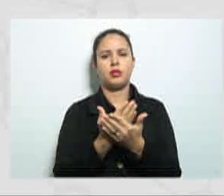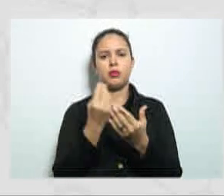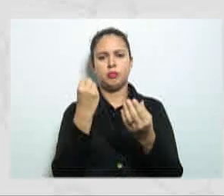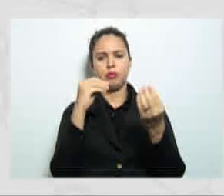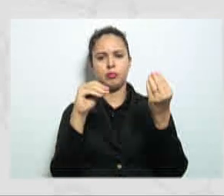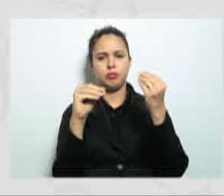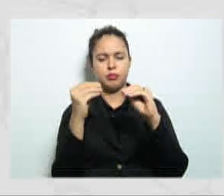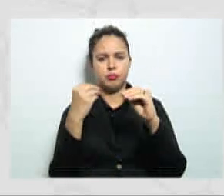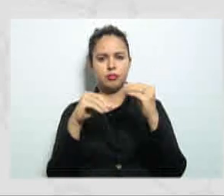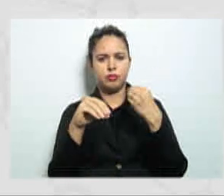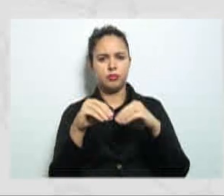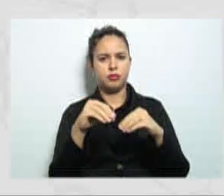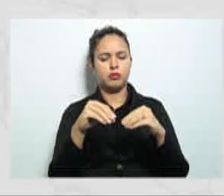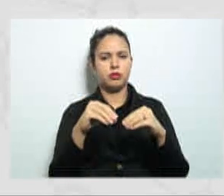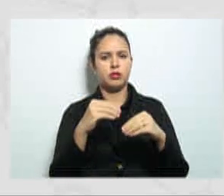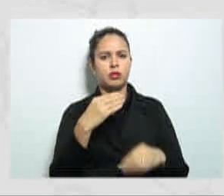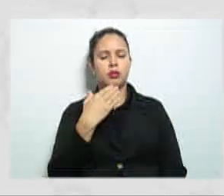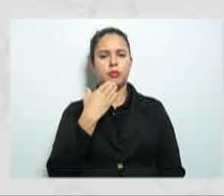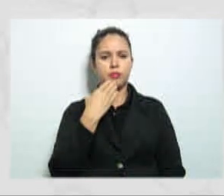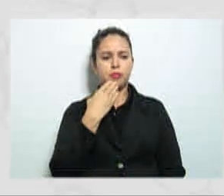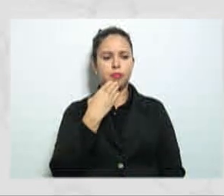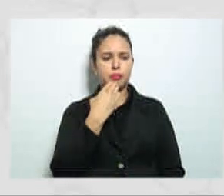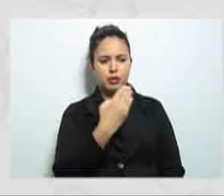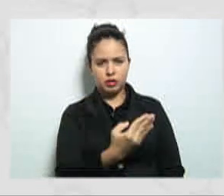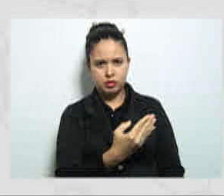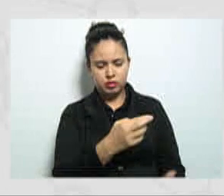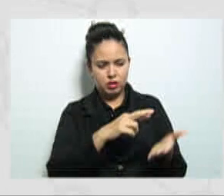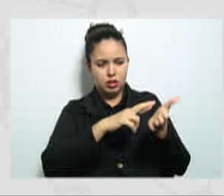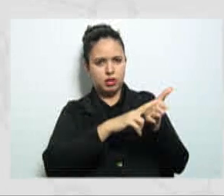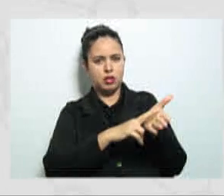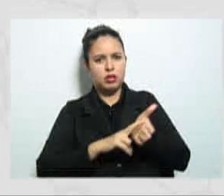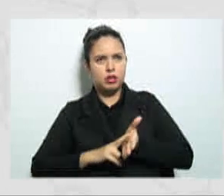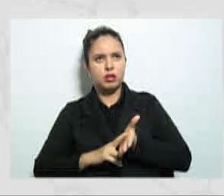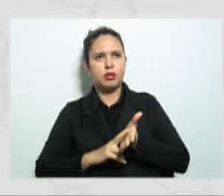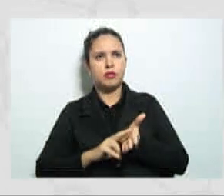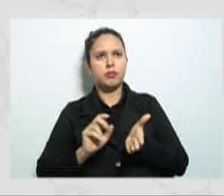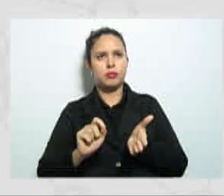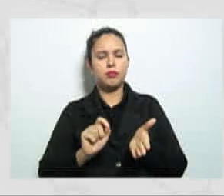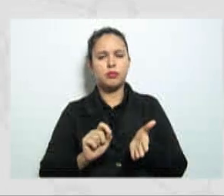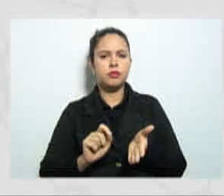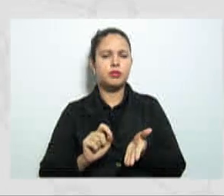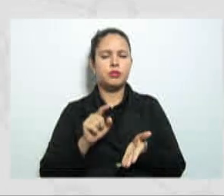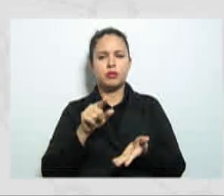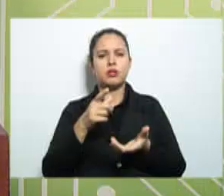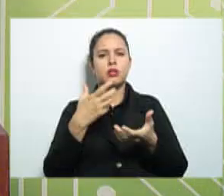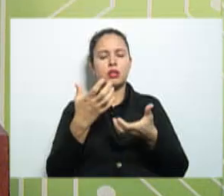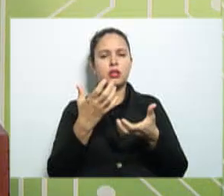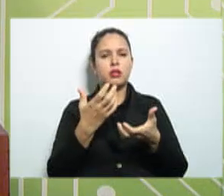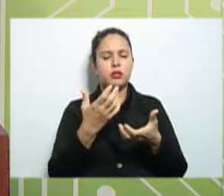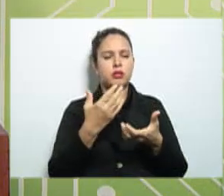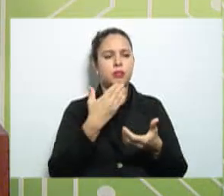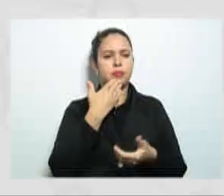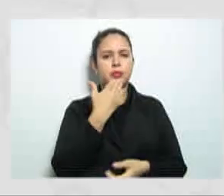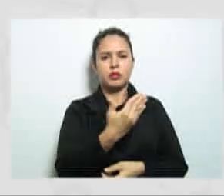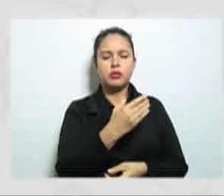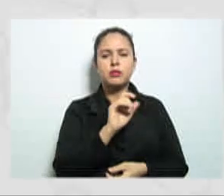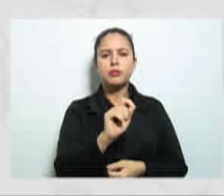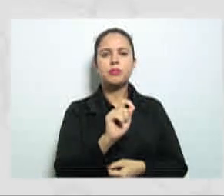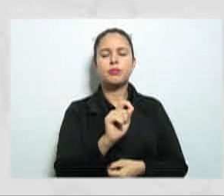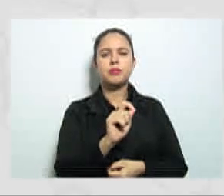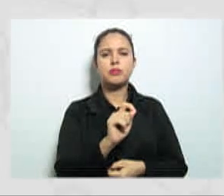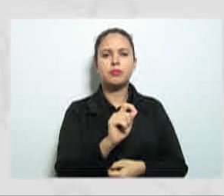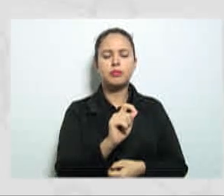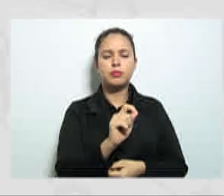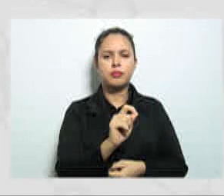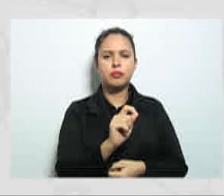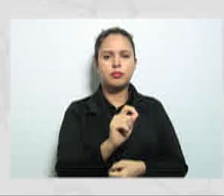vem requerer, ou então requer, tá? O que é que você está solicitando? O que é que você está pedindo? Aqui no meu caso, requer